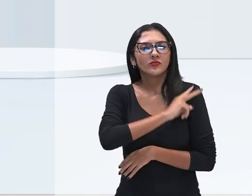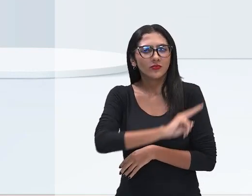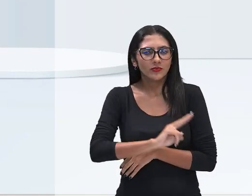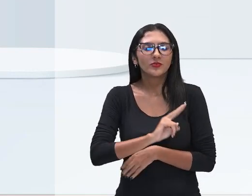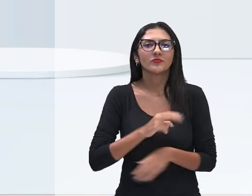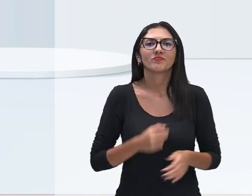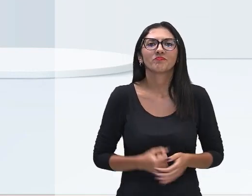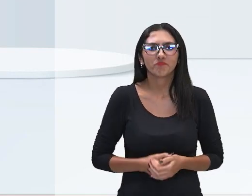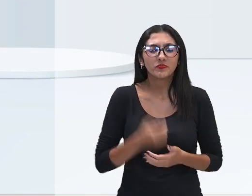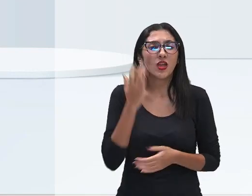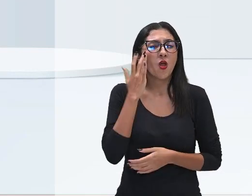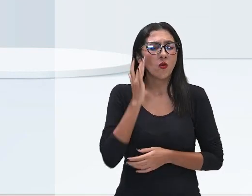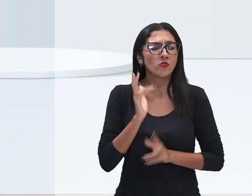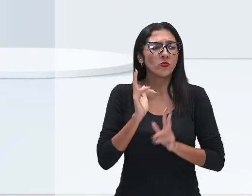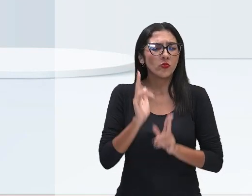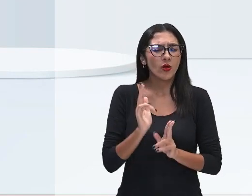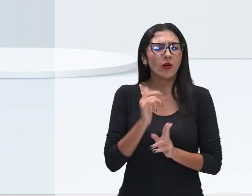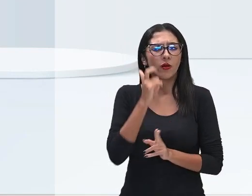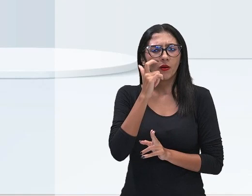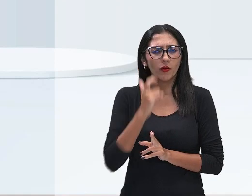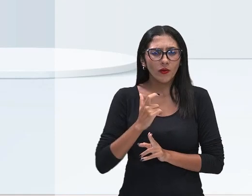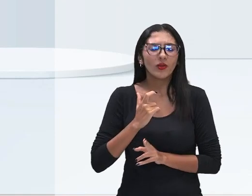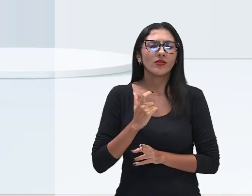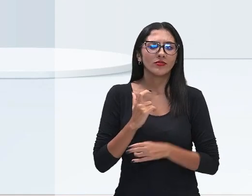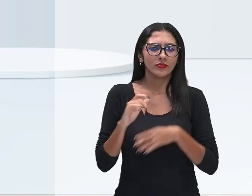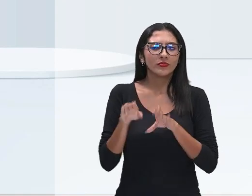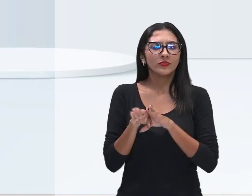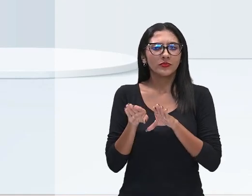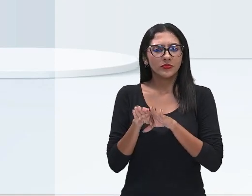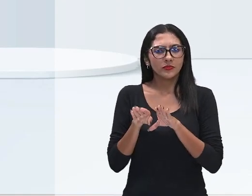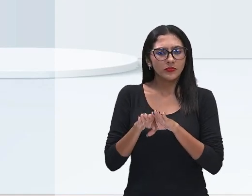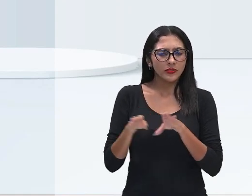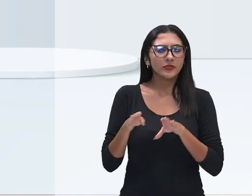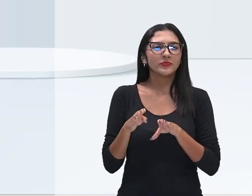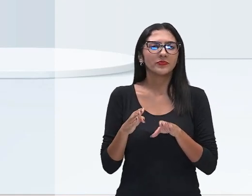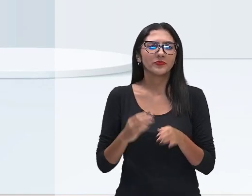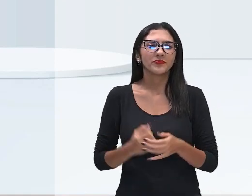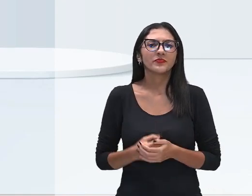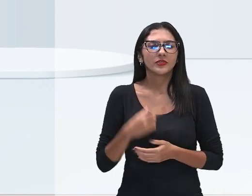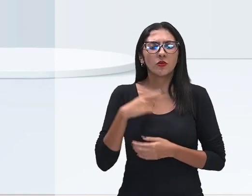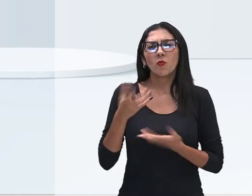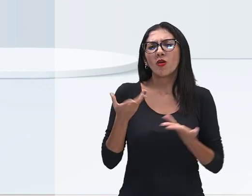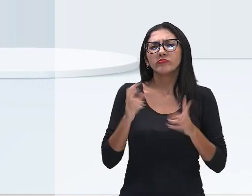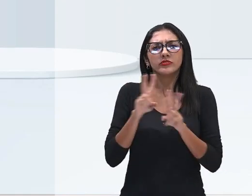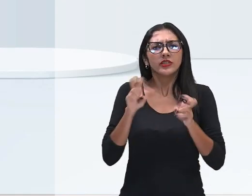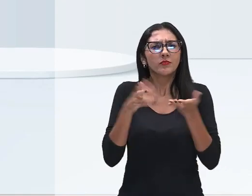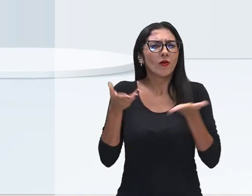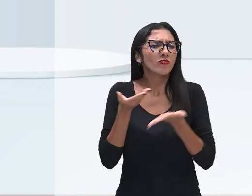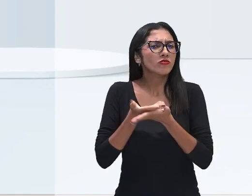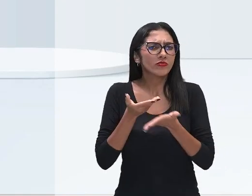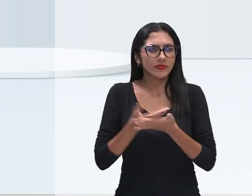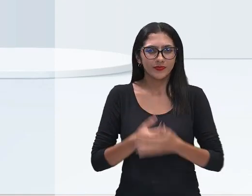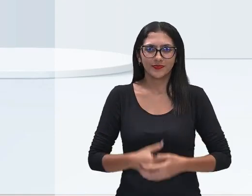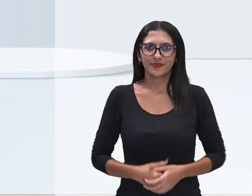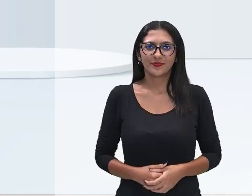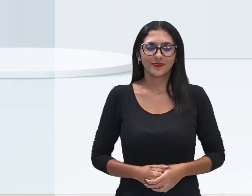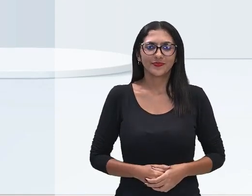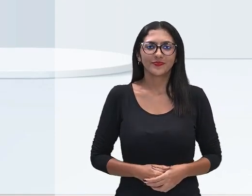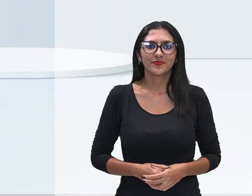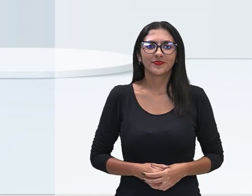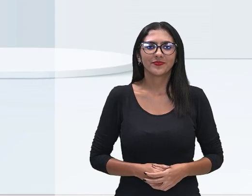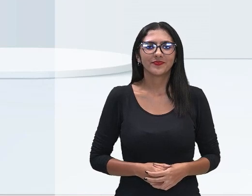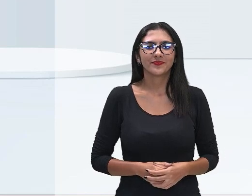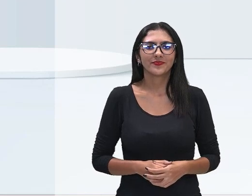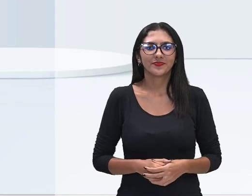acho que, assim como eu, todos estão ansiosos para saber qual o tema da nossa aula de hoje. Show